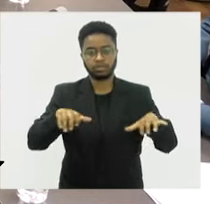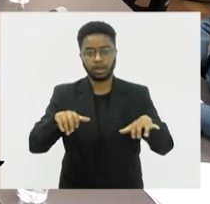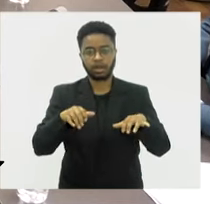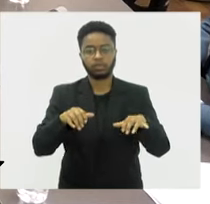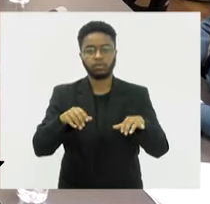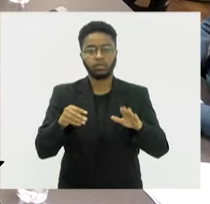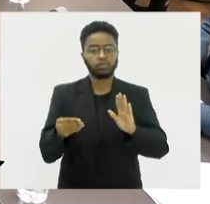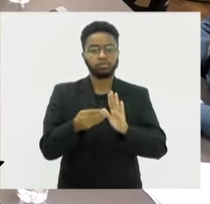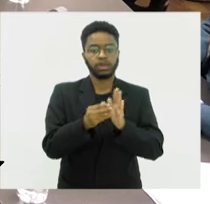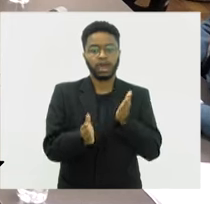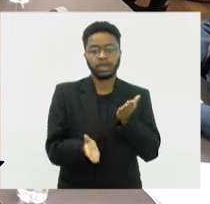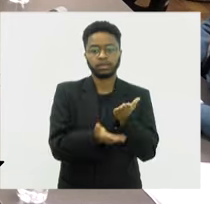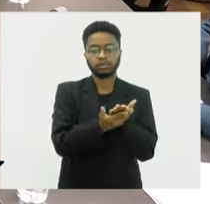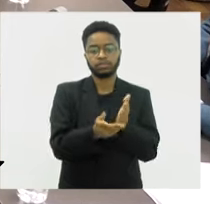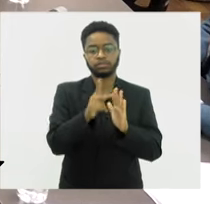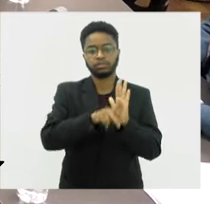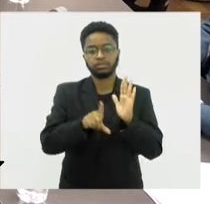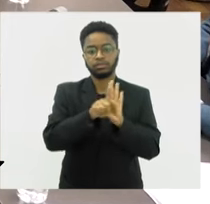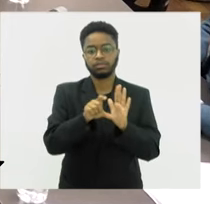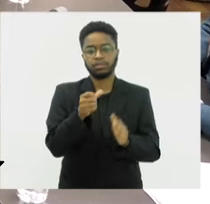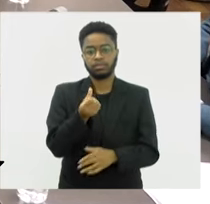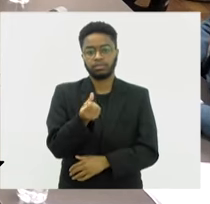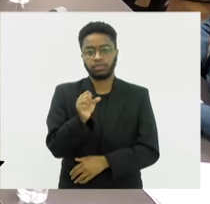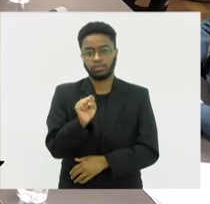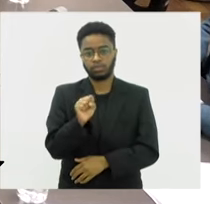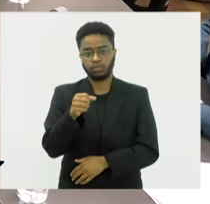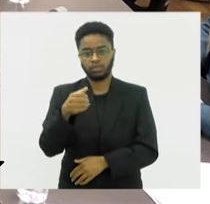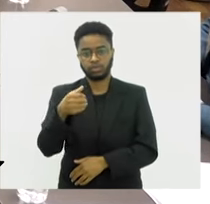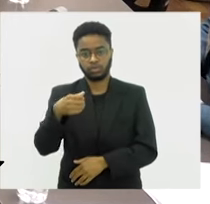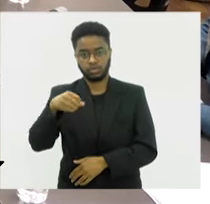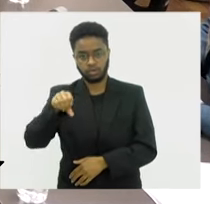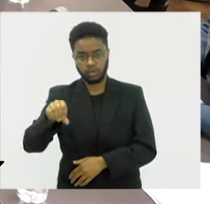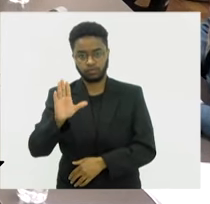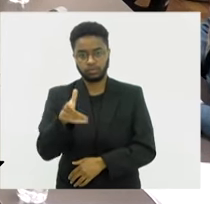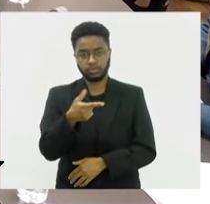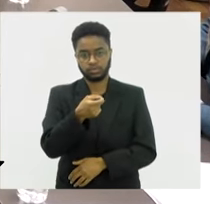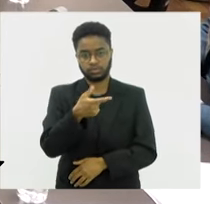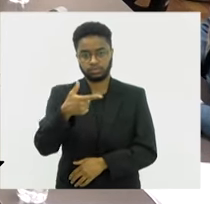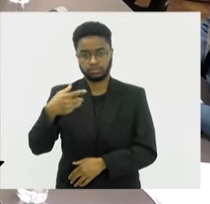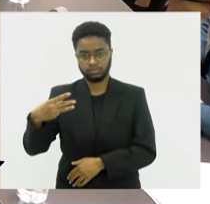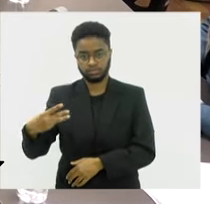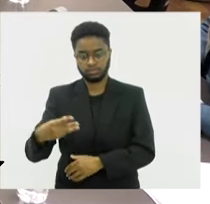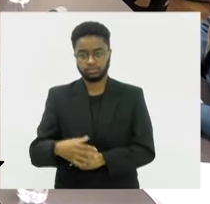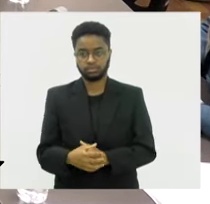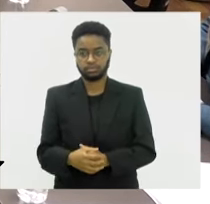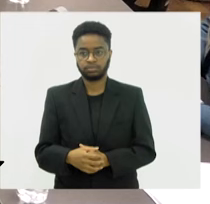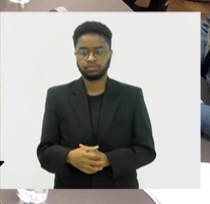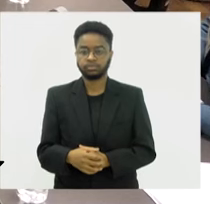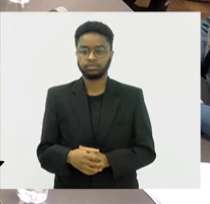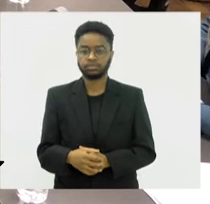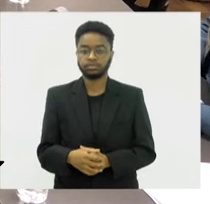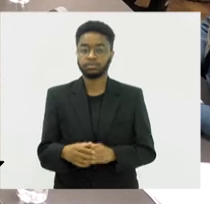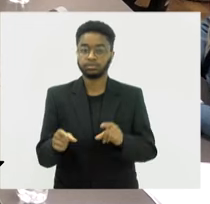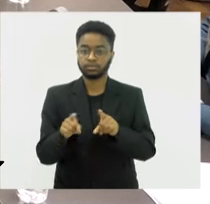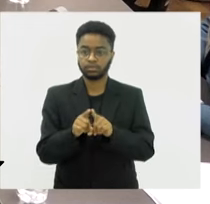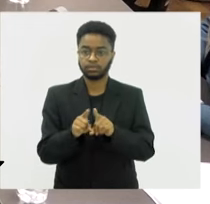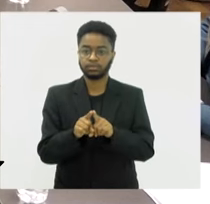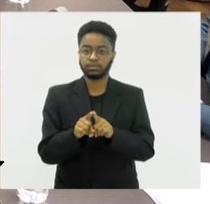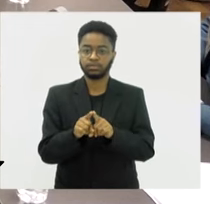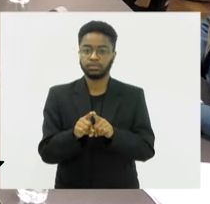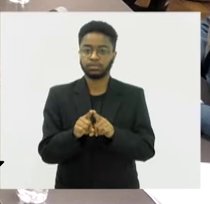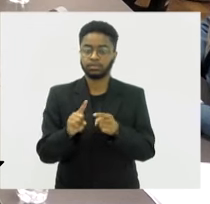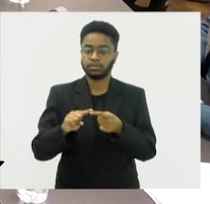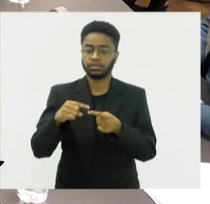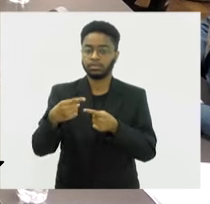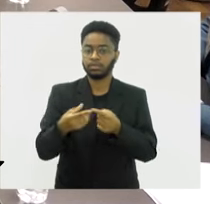anexação ao projeto de lei 689. De 23. De 2023. Saiu também com vista para